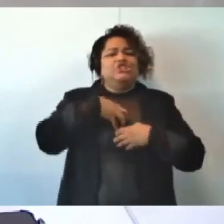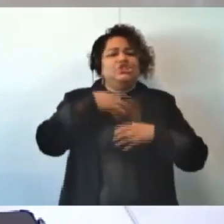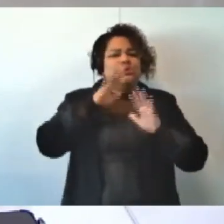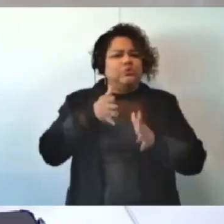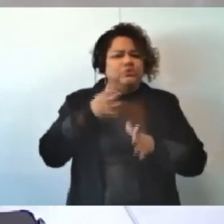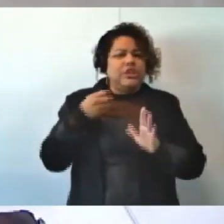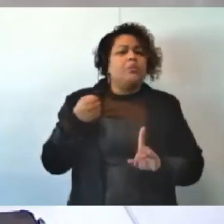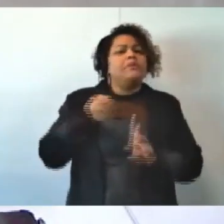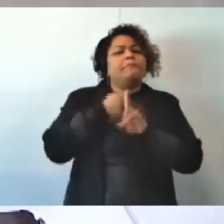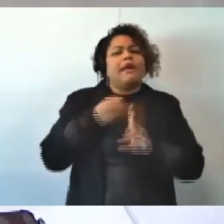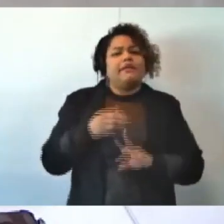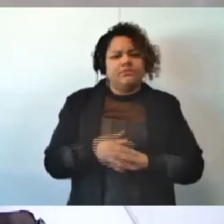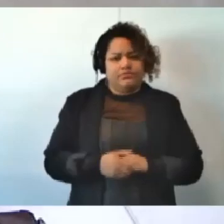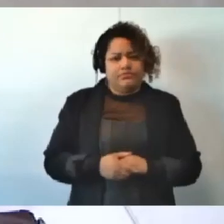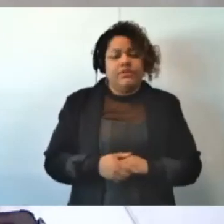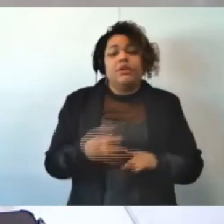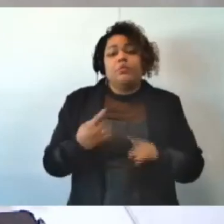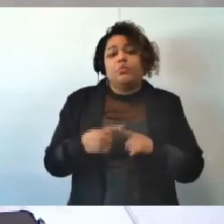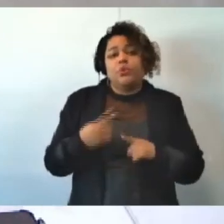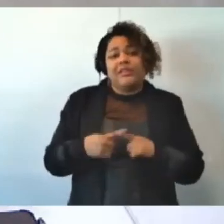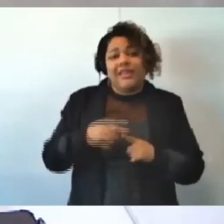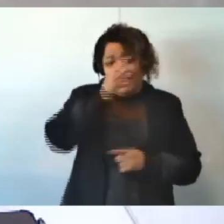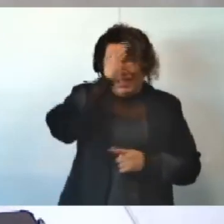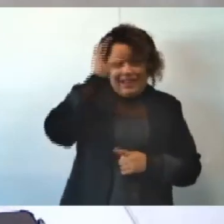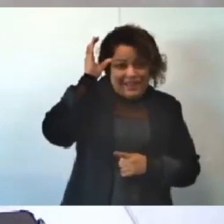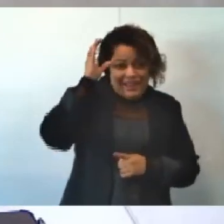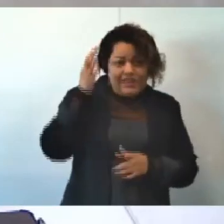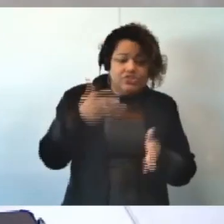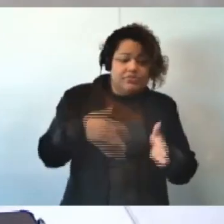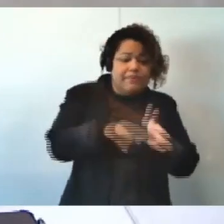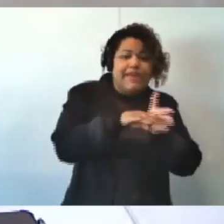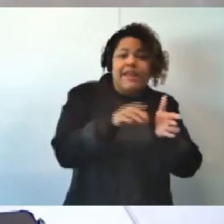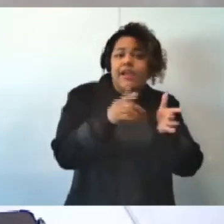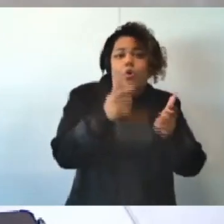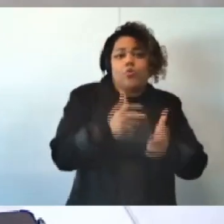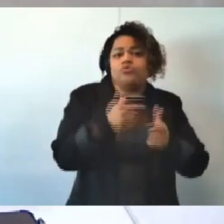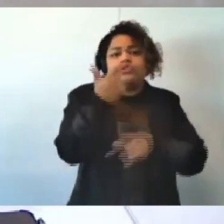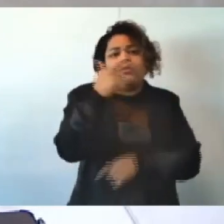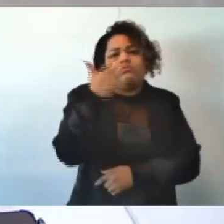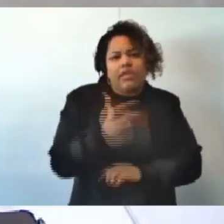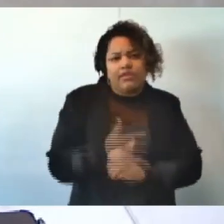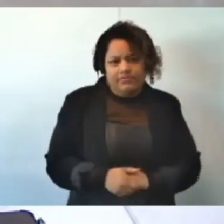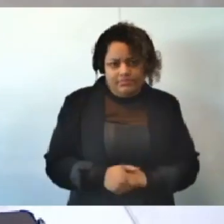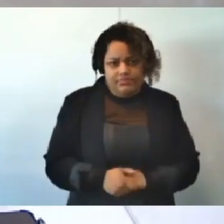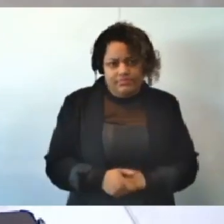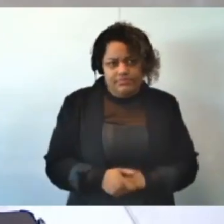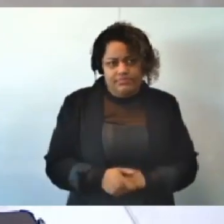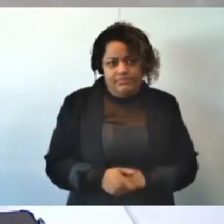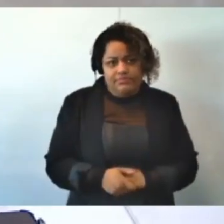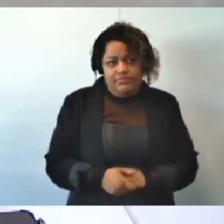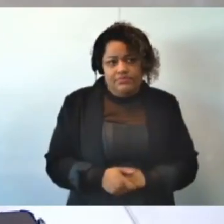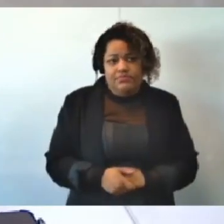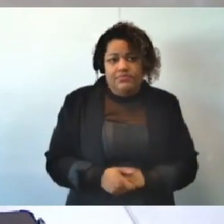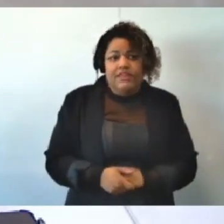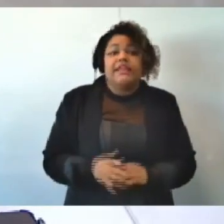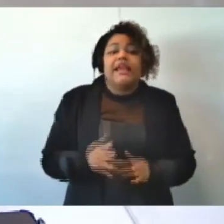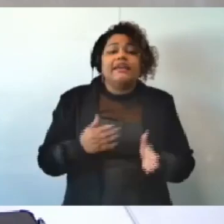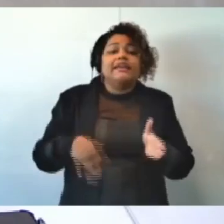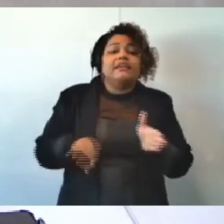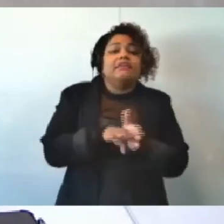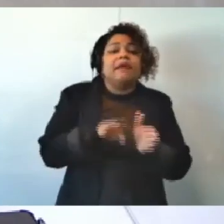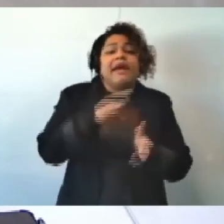terem onde parar, porque você não tem como parar. Dos carros parando nas garagens de casas, de